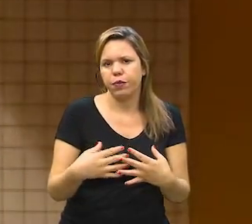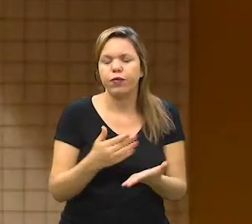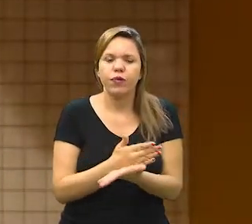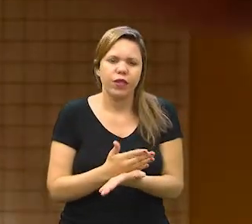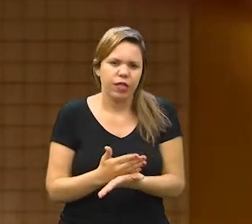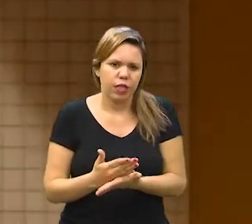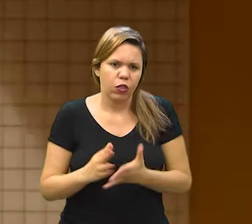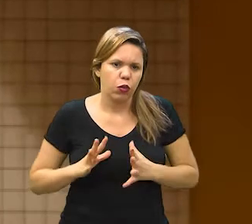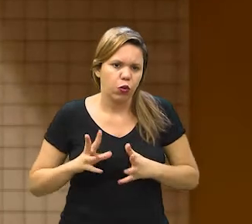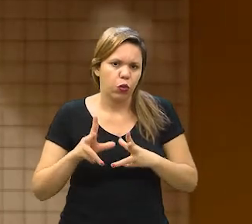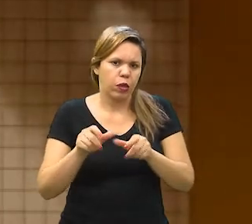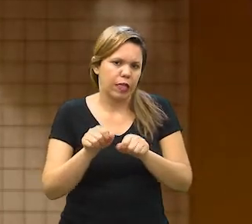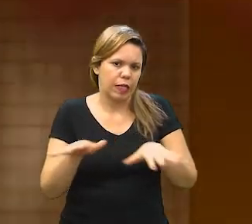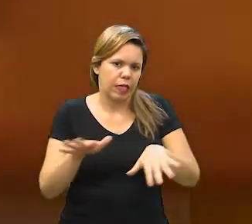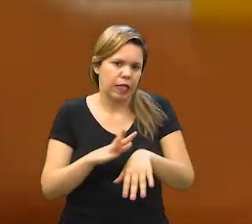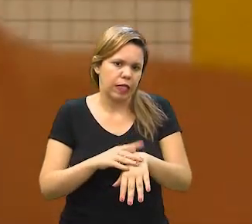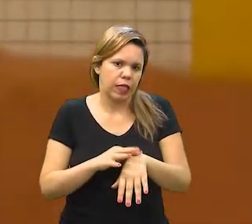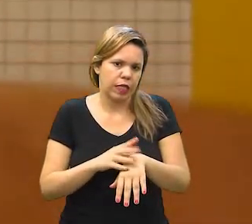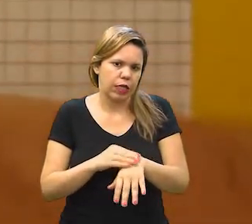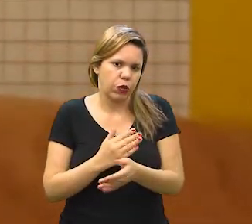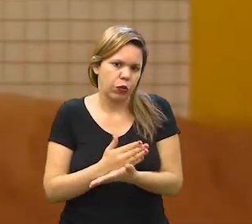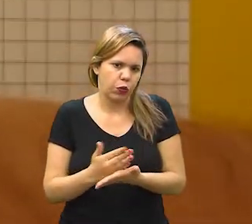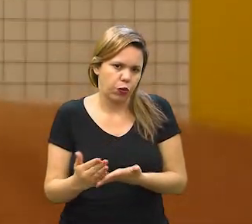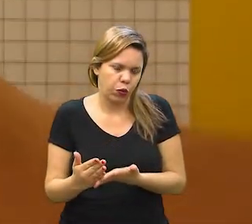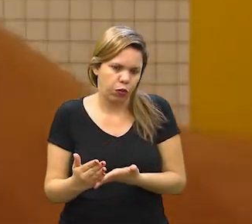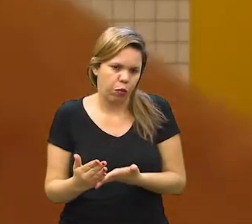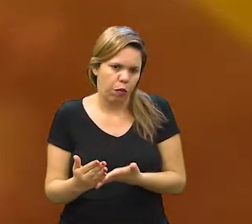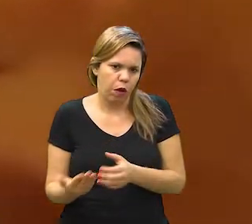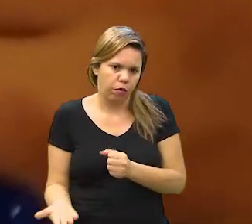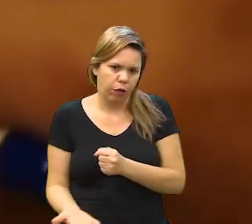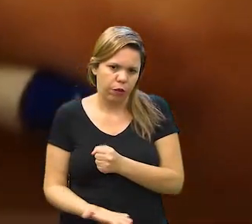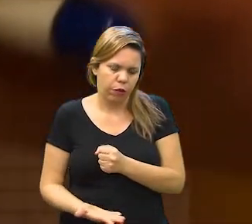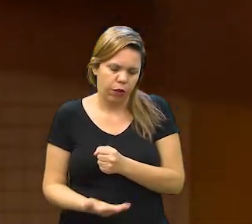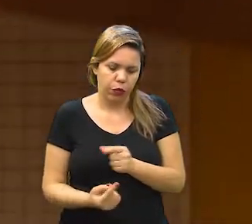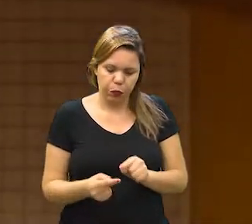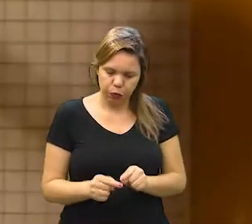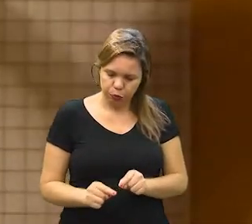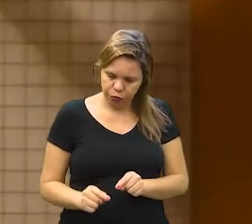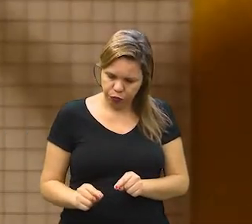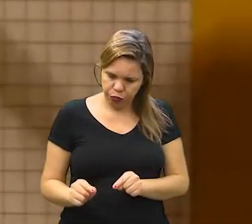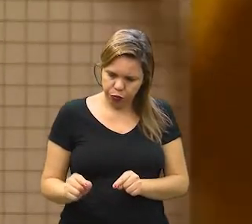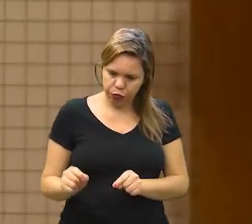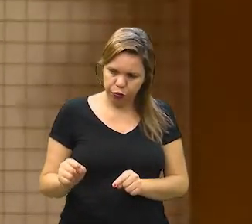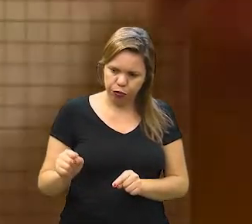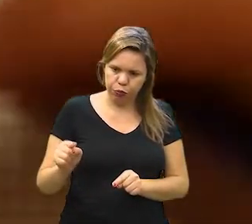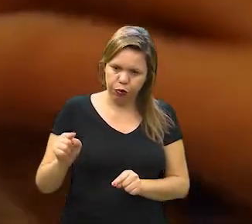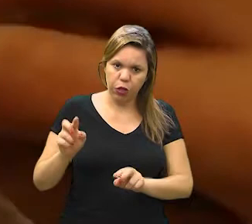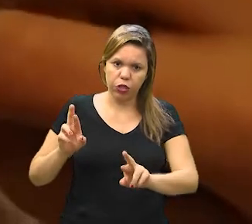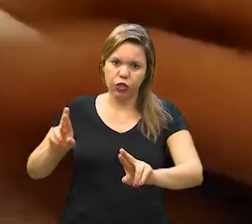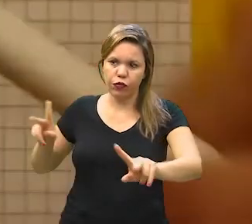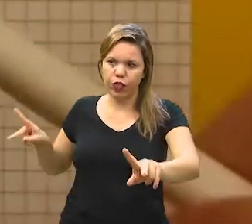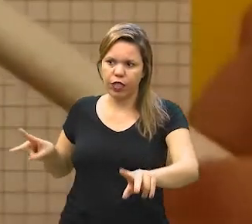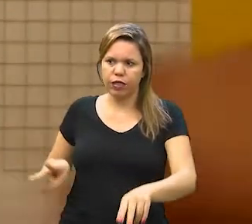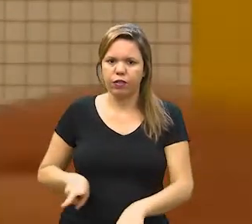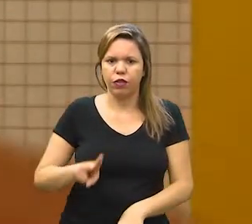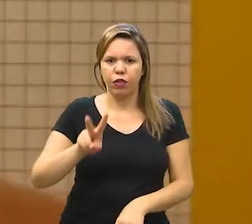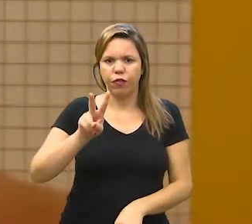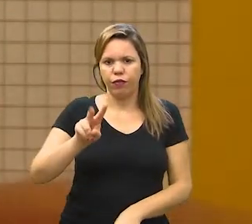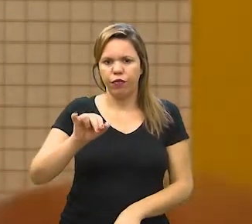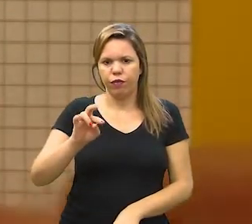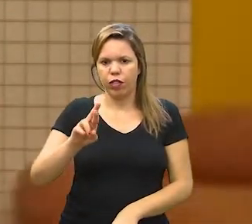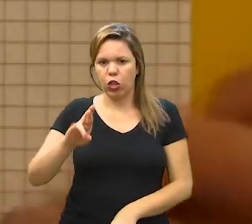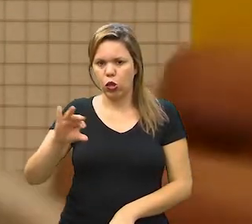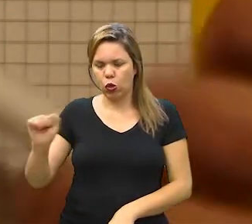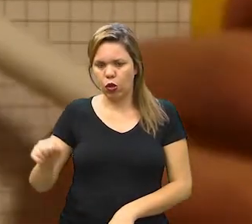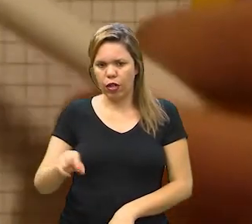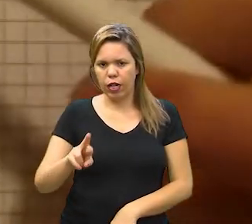o início de toda epidemia se inicia exponencialmente. Diferente do caso da Vitórias Régias, a gente pode